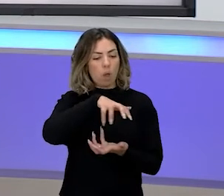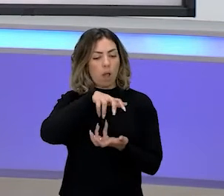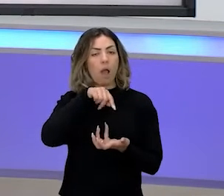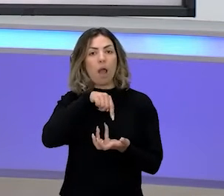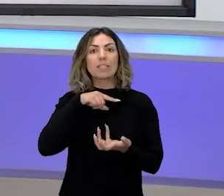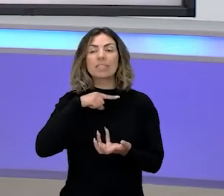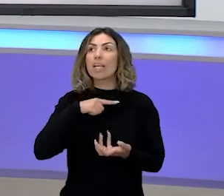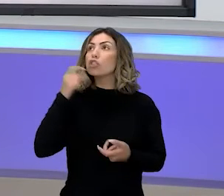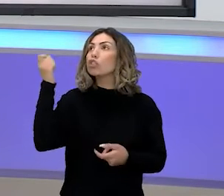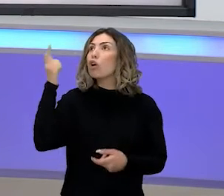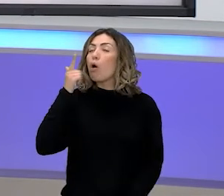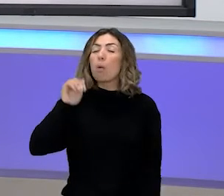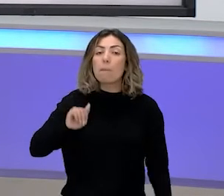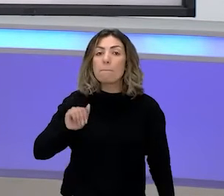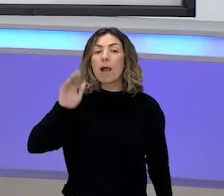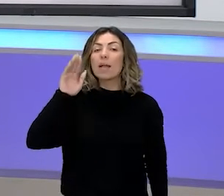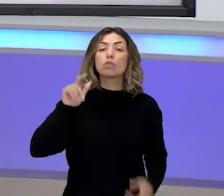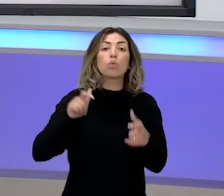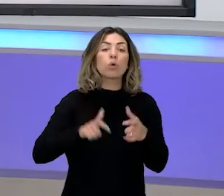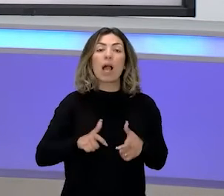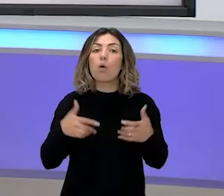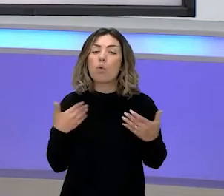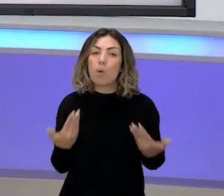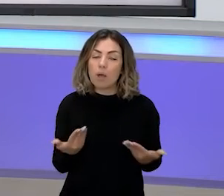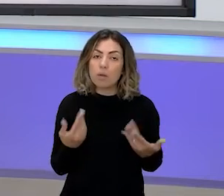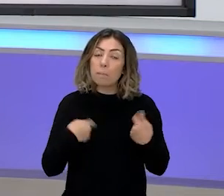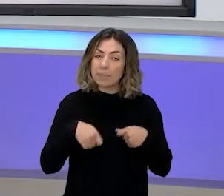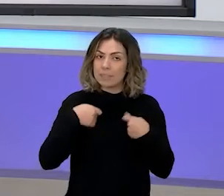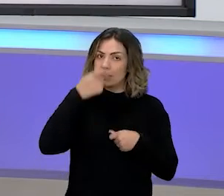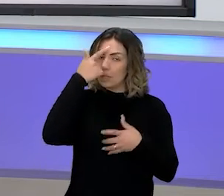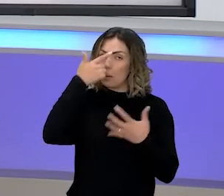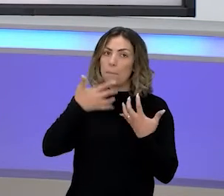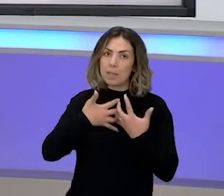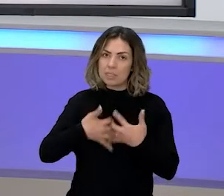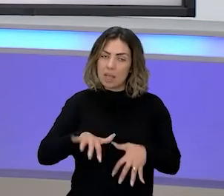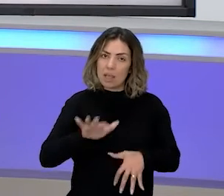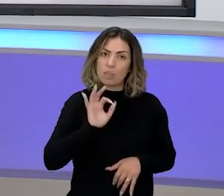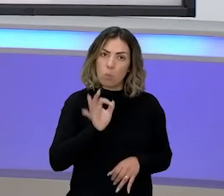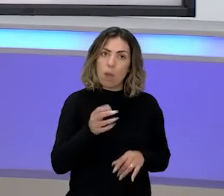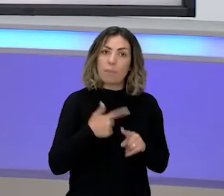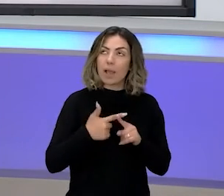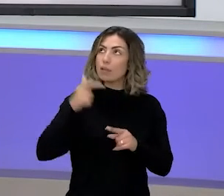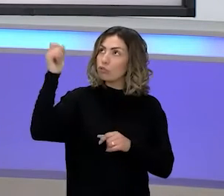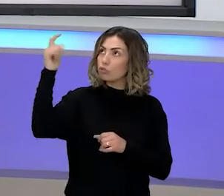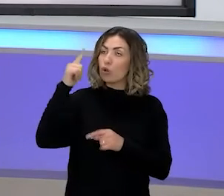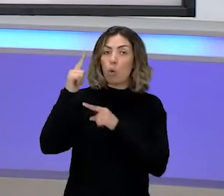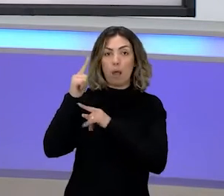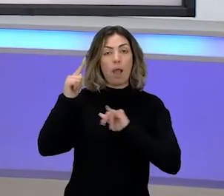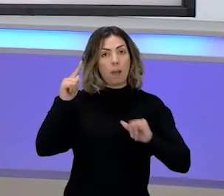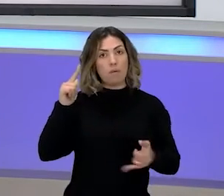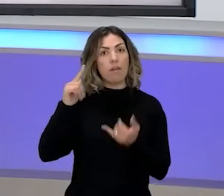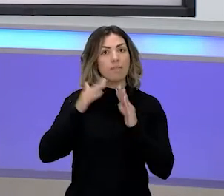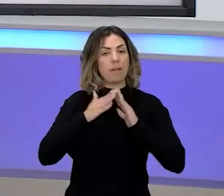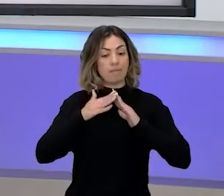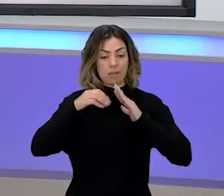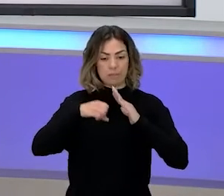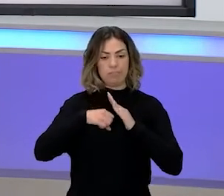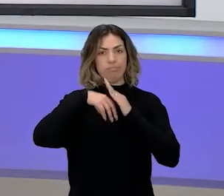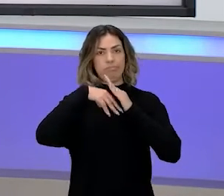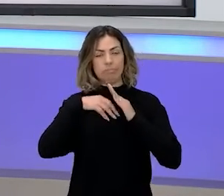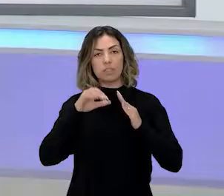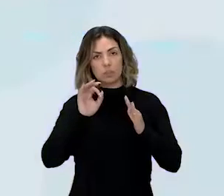maior incidência de luz? A gente tem que pensar nisso, já que a gente vai fazer o aproveitamento da luz do Sol para iluminar a casa, tá